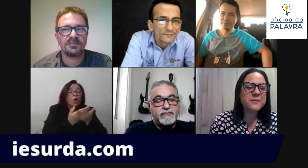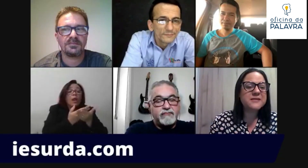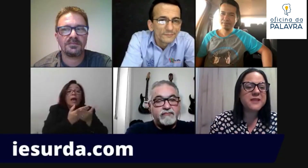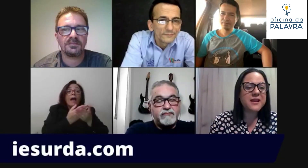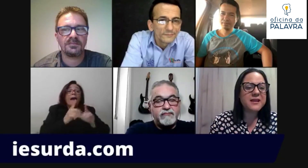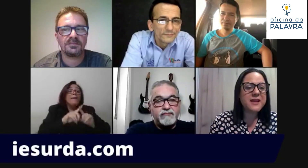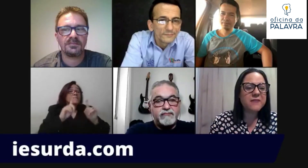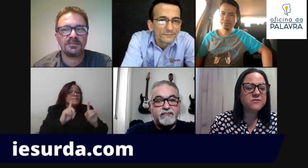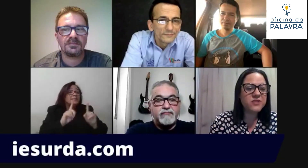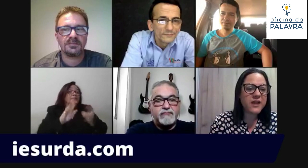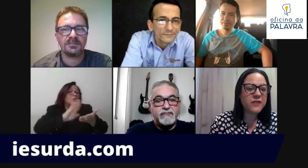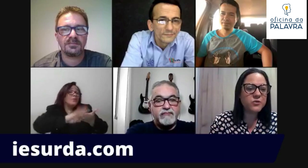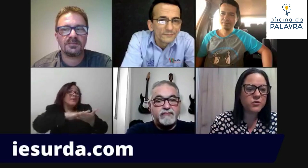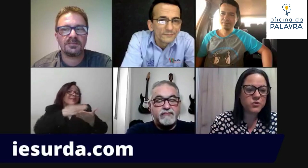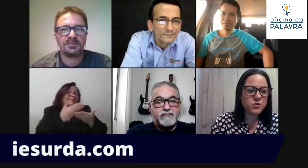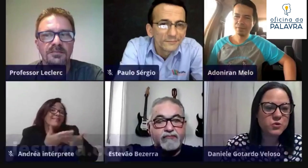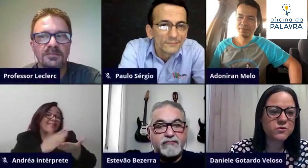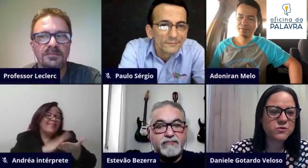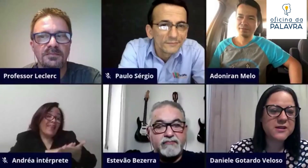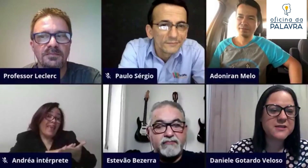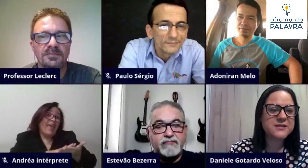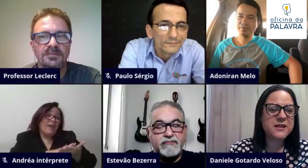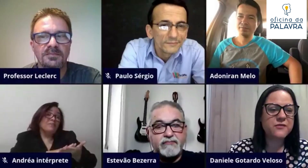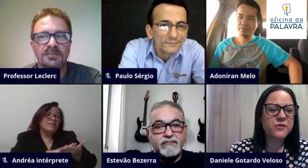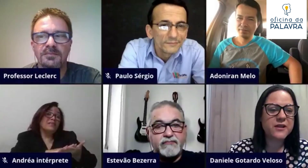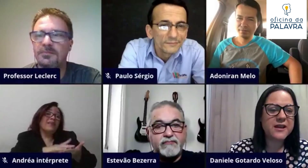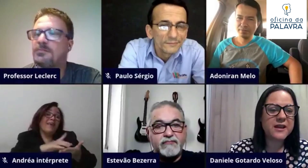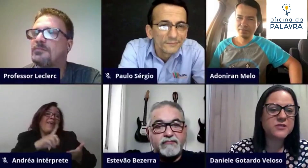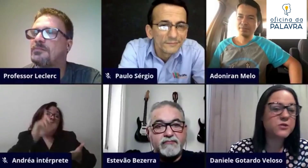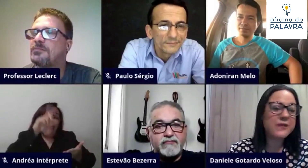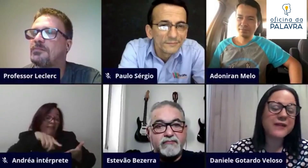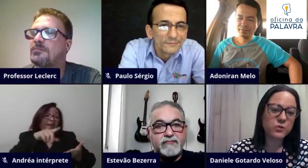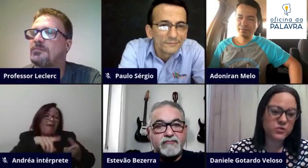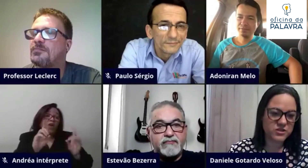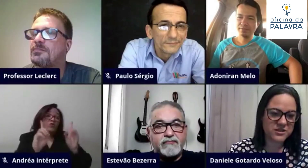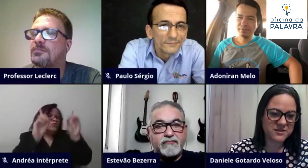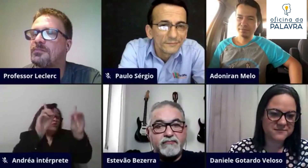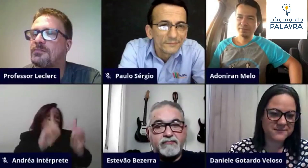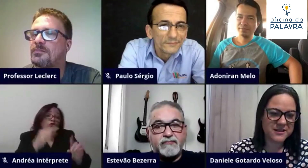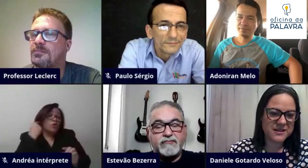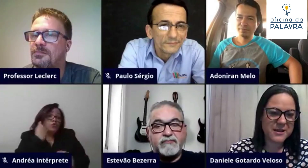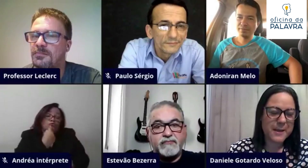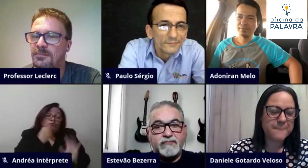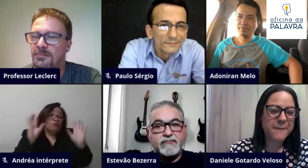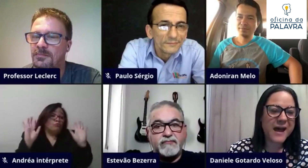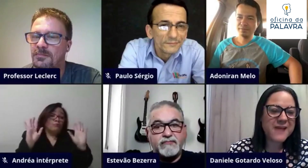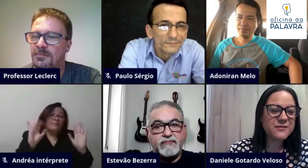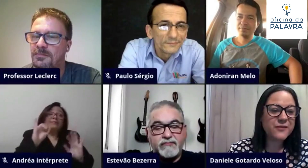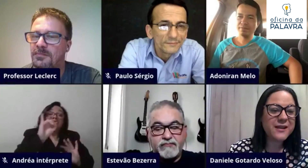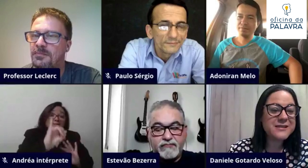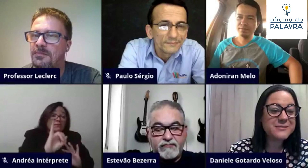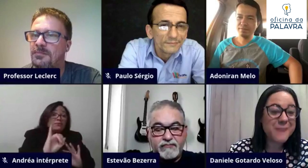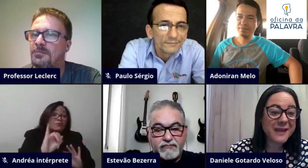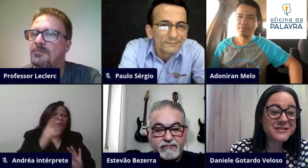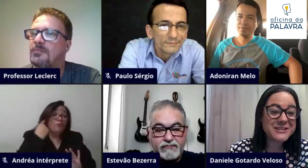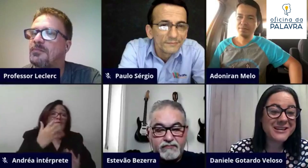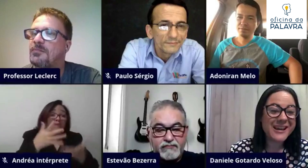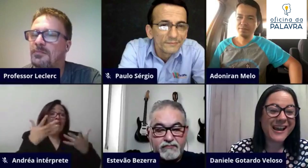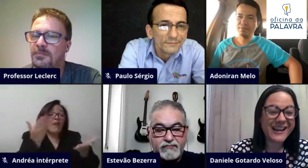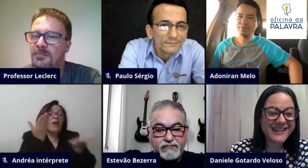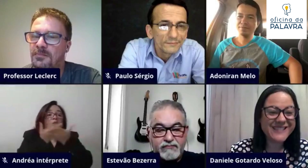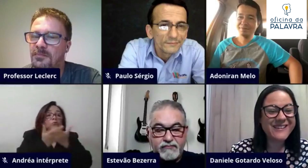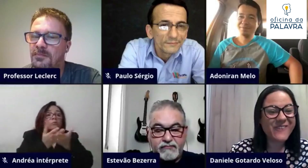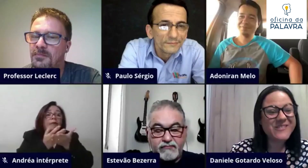de Libras, ele é um direito do surdo, se ele for querer estudar teologia. Mas,